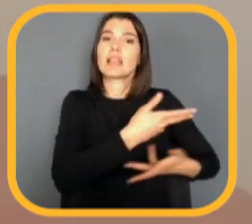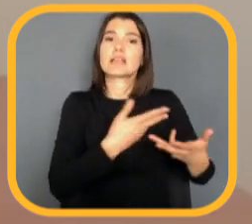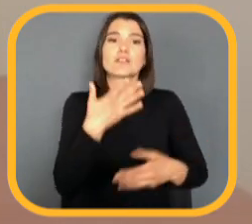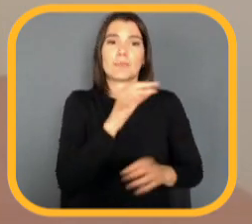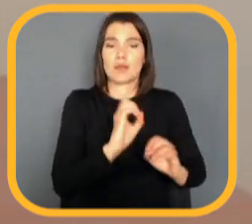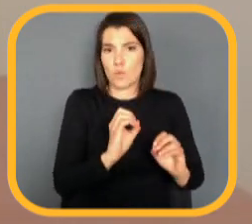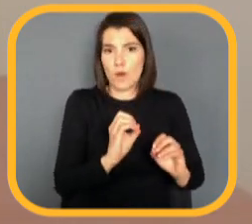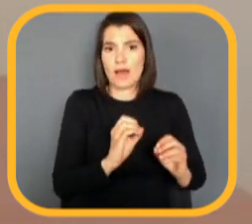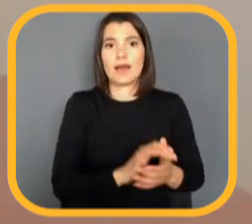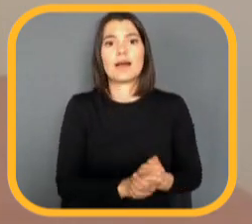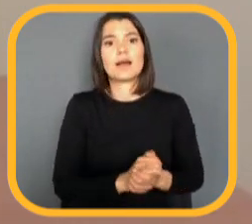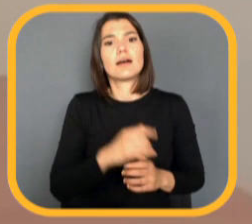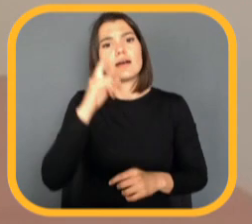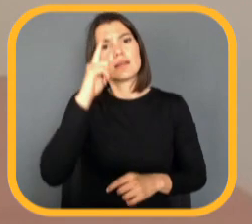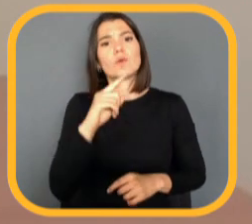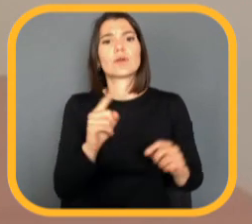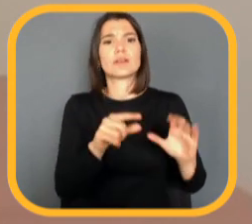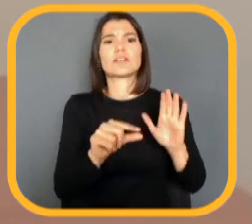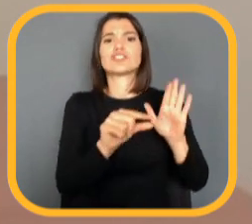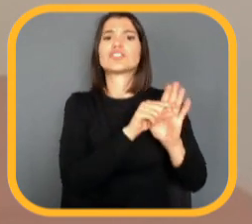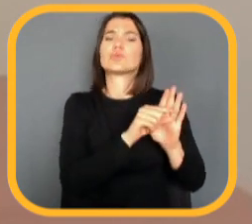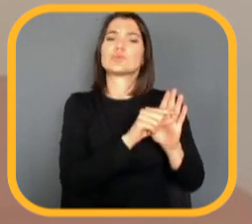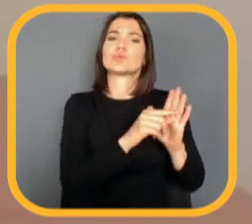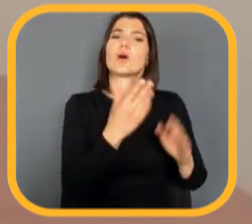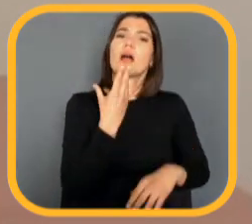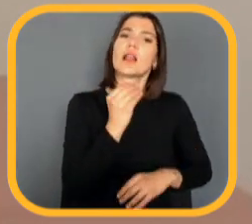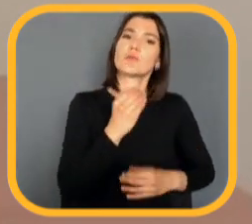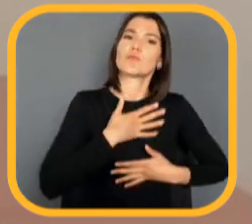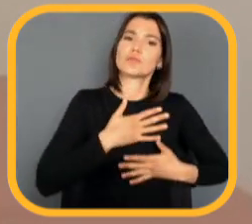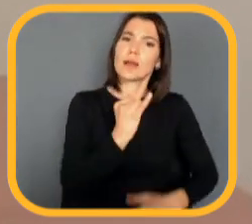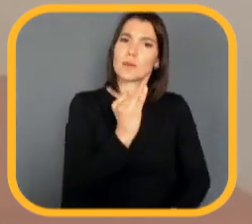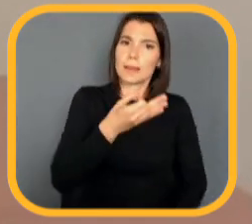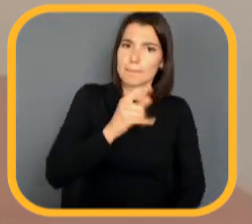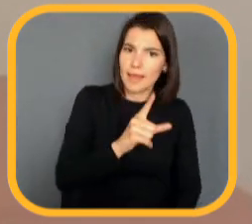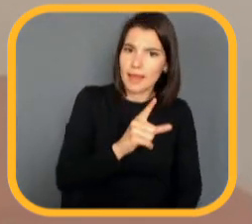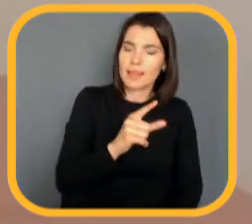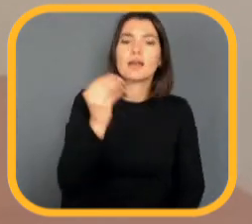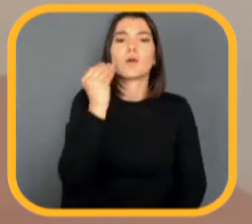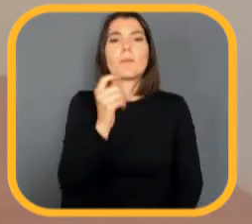não mantêm uma relação familiar. E sabes o que é o Estatuto de Estudante Voluntário do